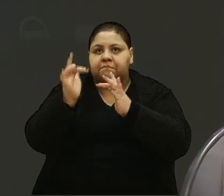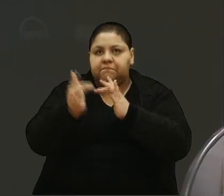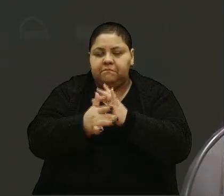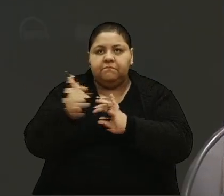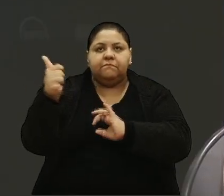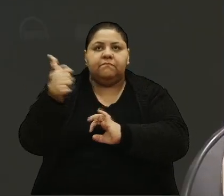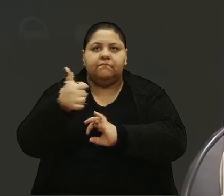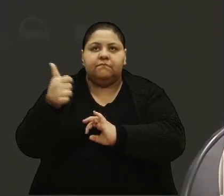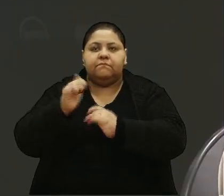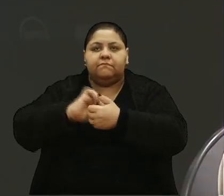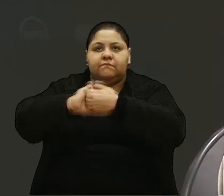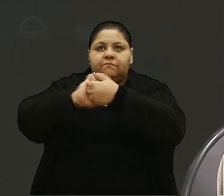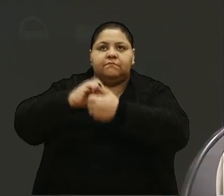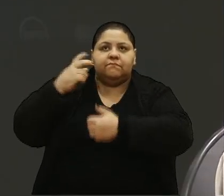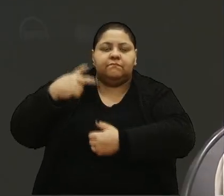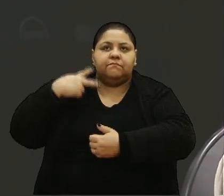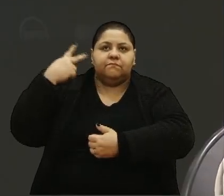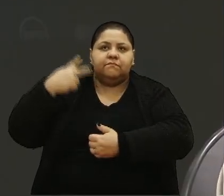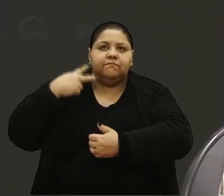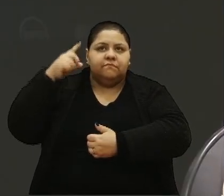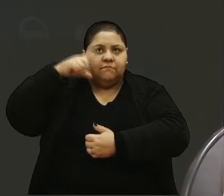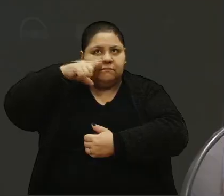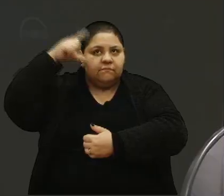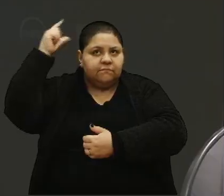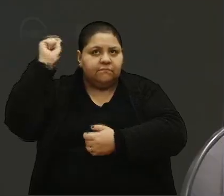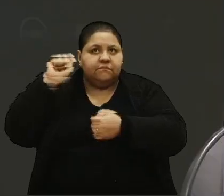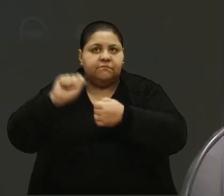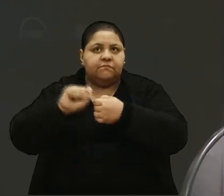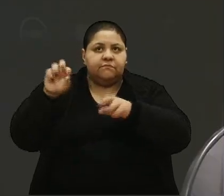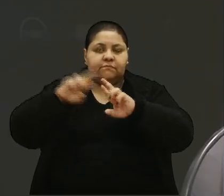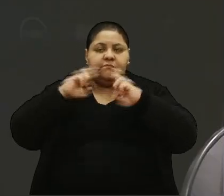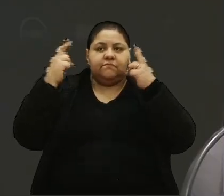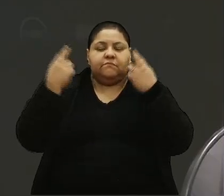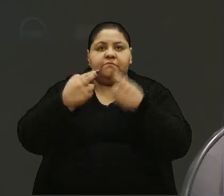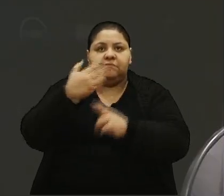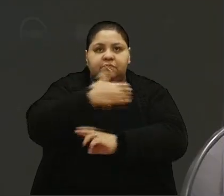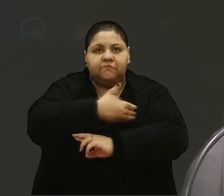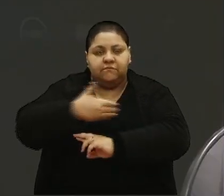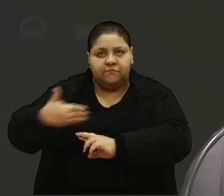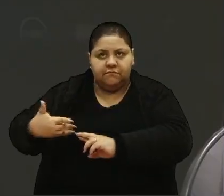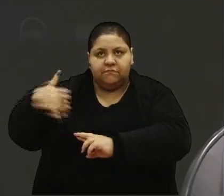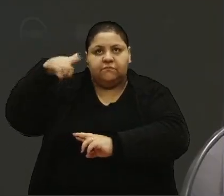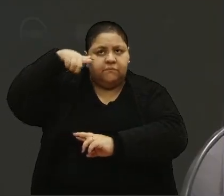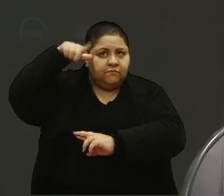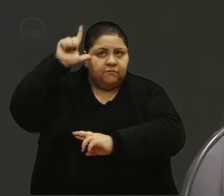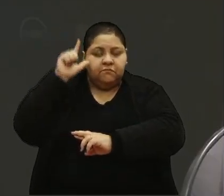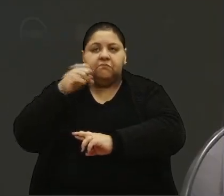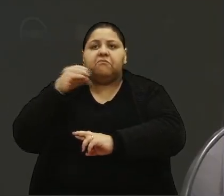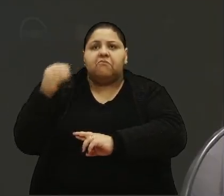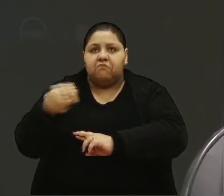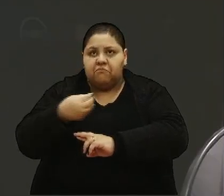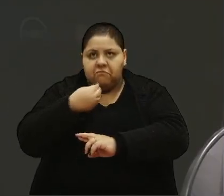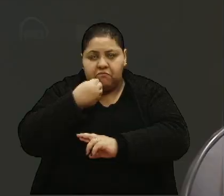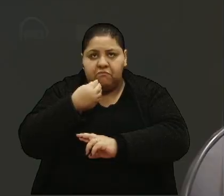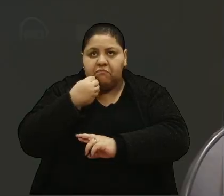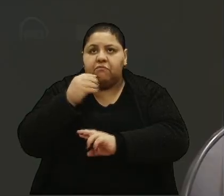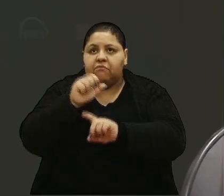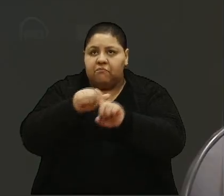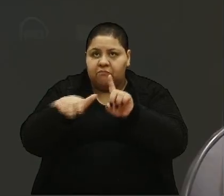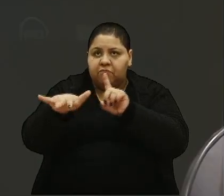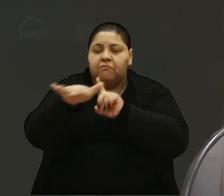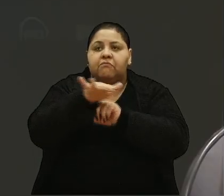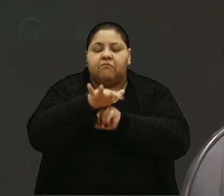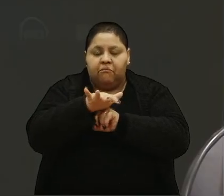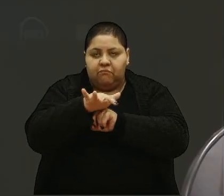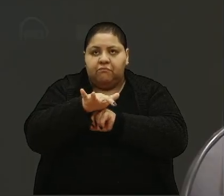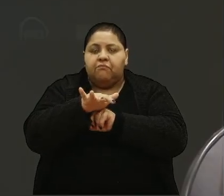primeiro cumprimentar o vereador Aldonei Machado pela realização da reunião pública ontem. Com certeza foi muito proveitosa para a nossa sociedade. E mais do que